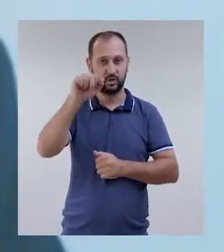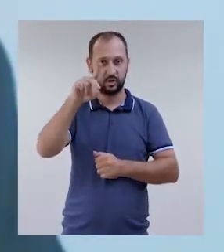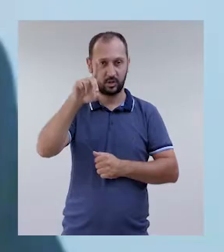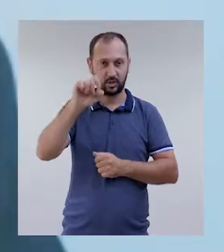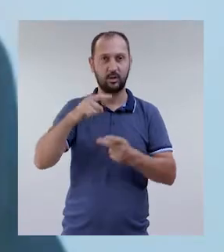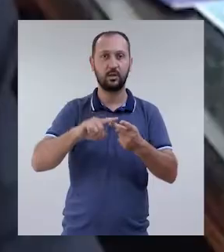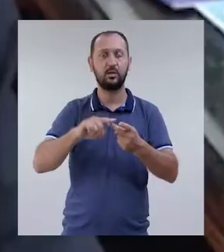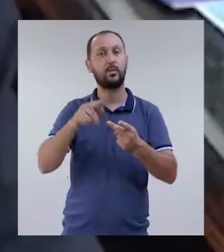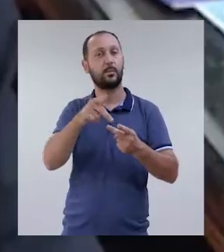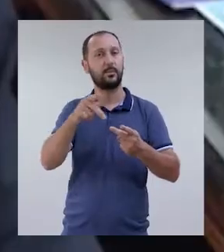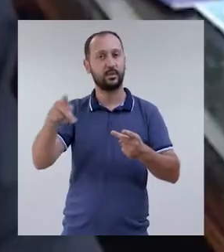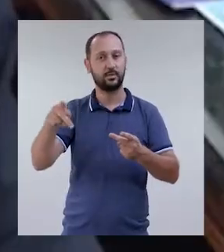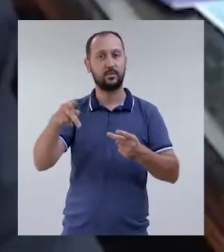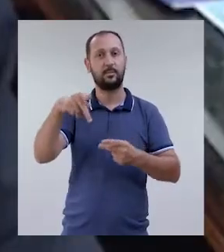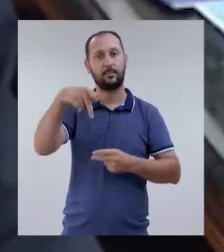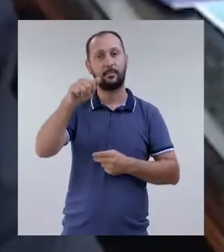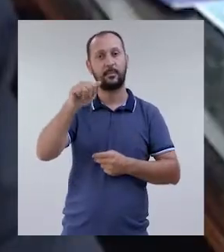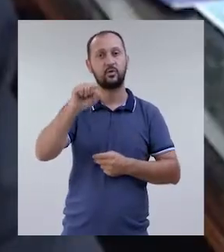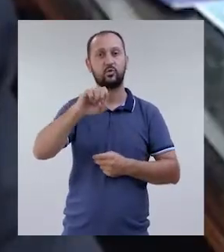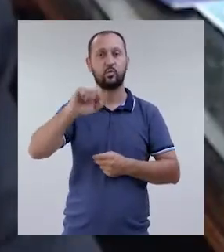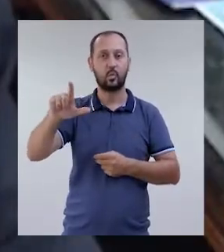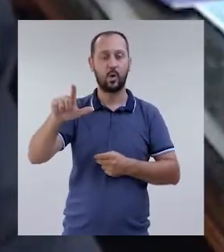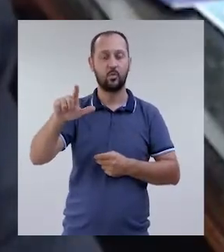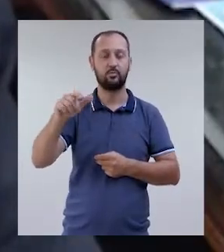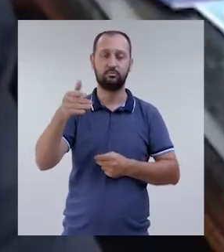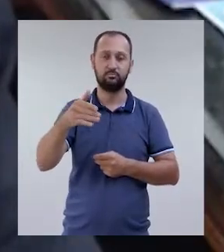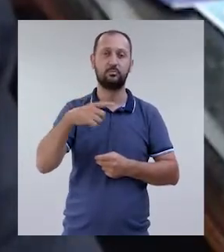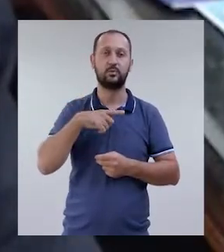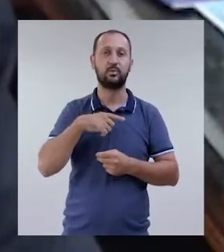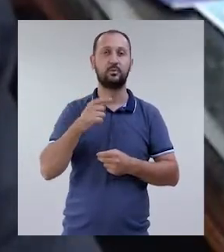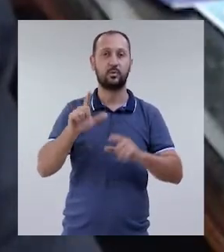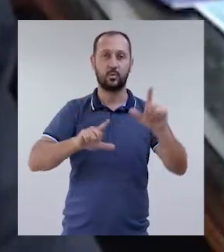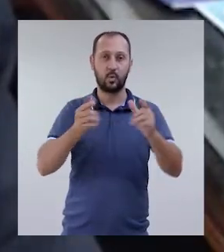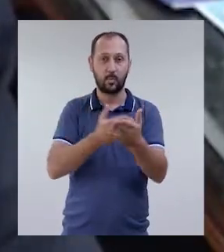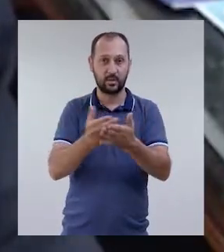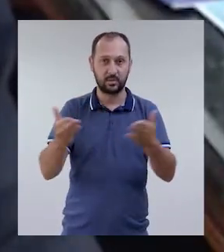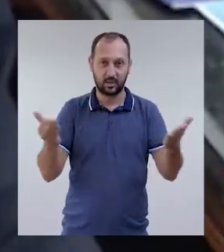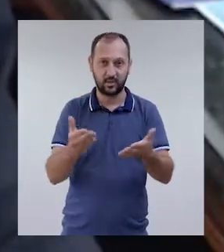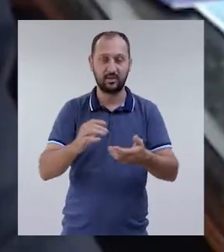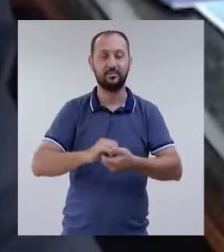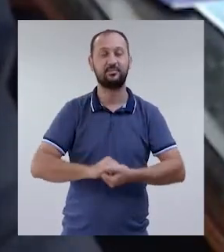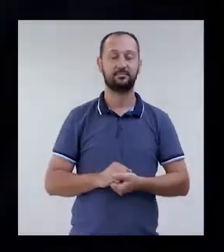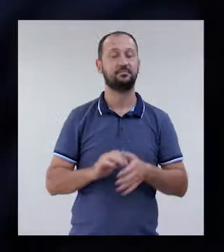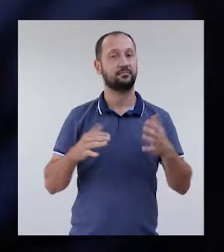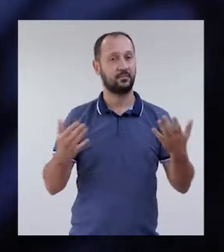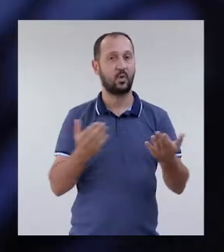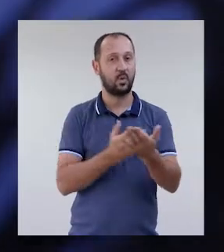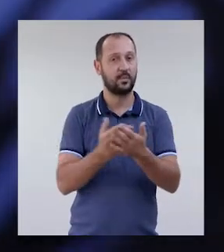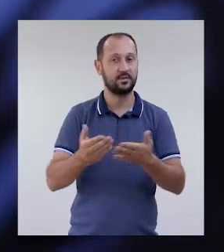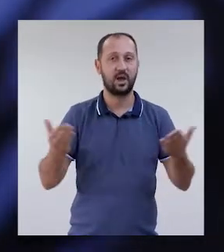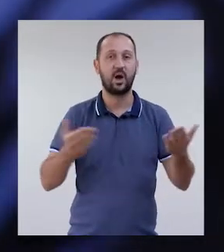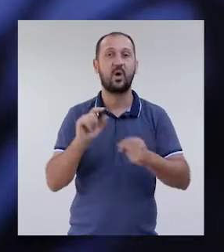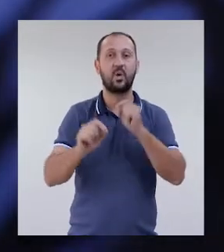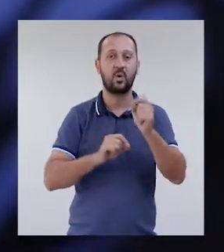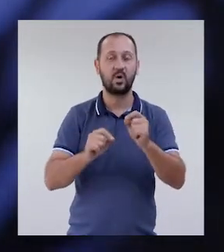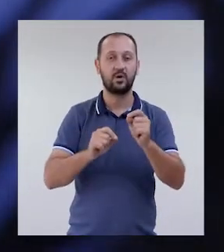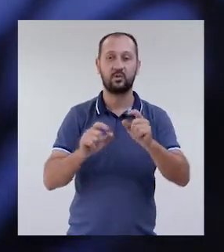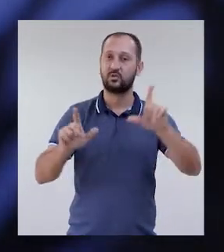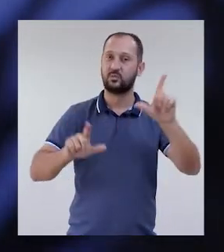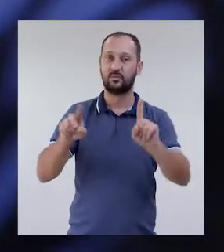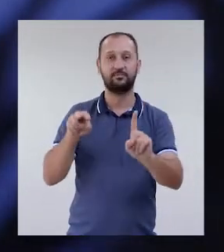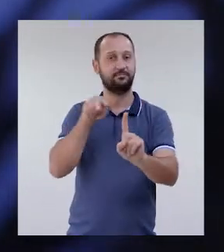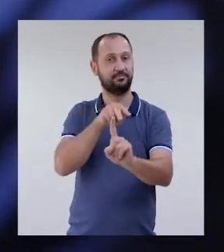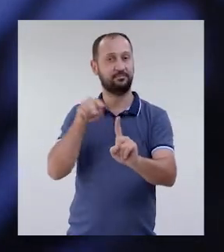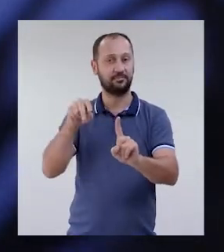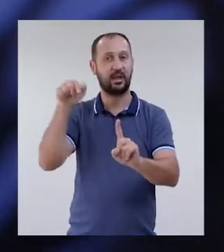Alexandre Bastos e o presidente do TJMS, Pascoal Carmelo Leandro. Bem, e começa a partir de agora o Ponto